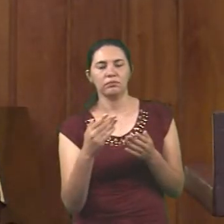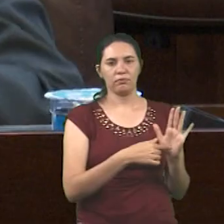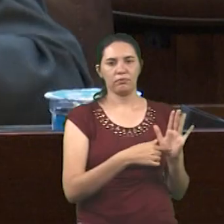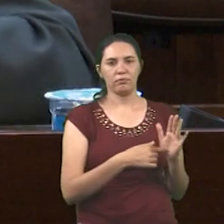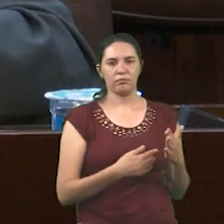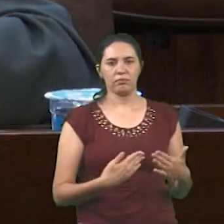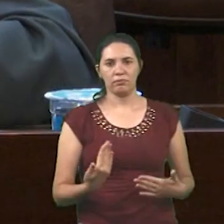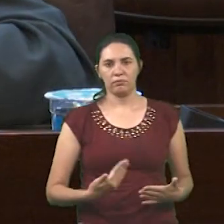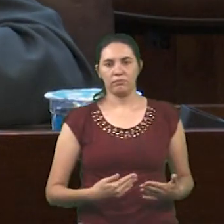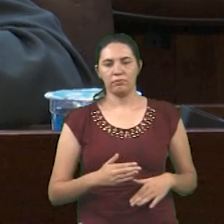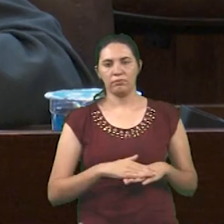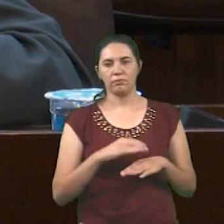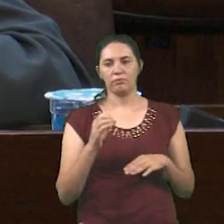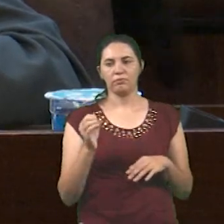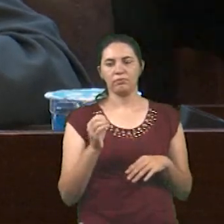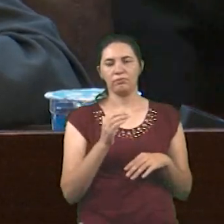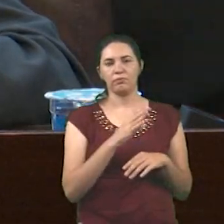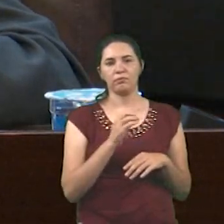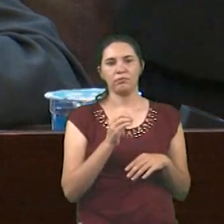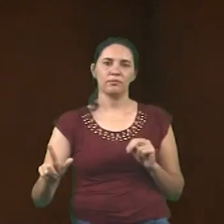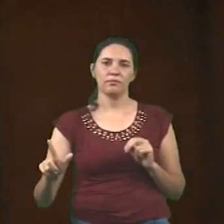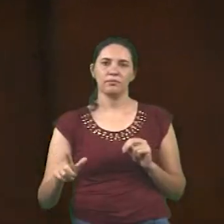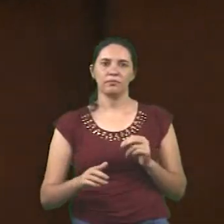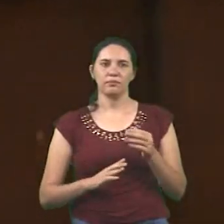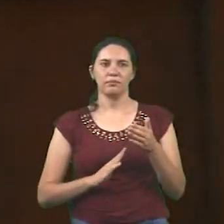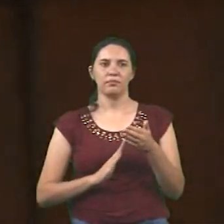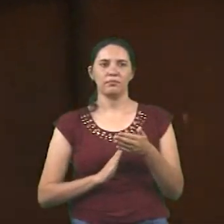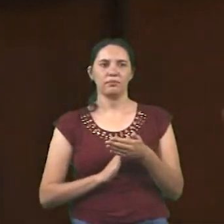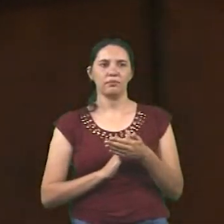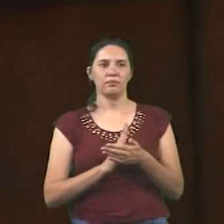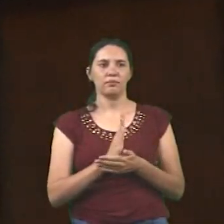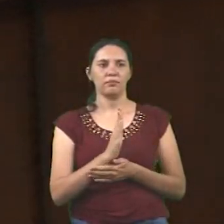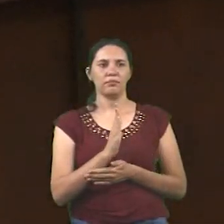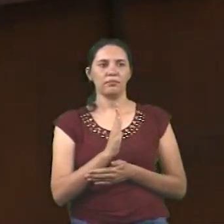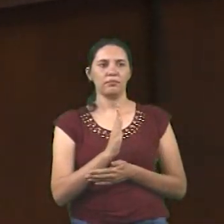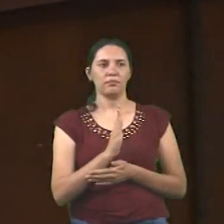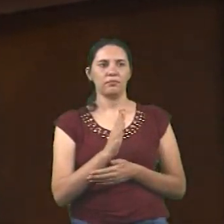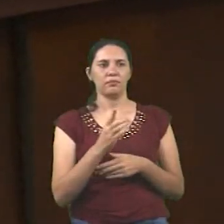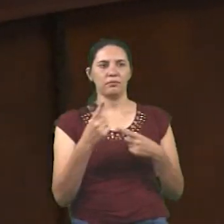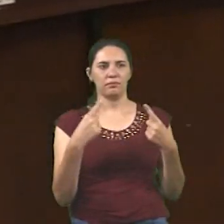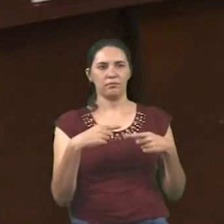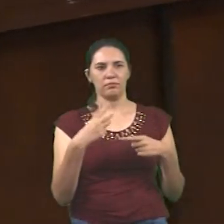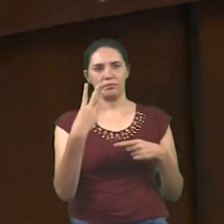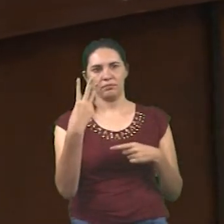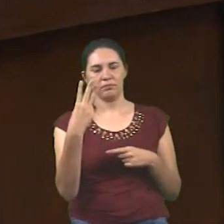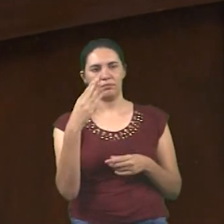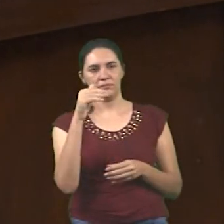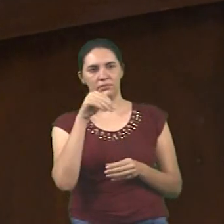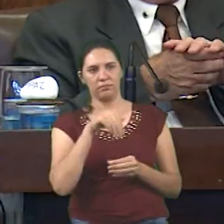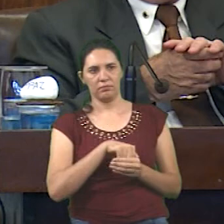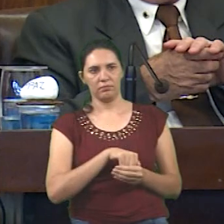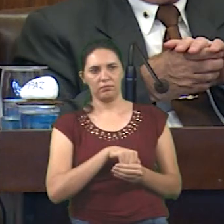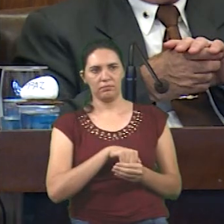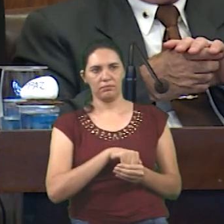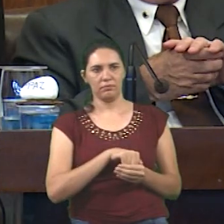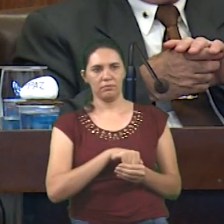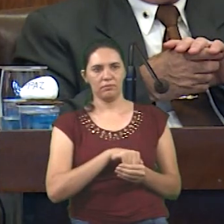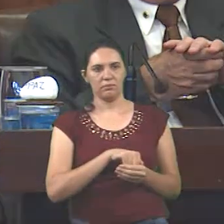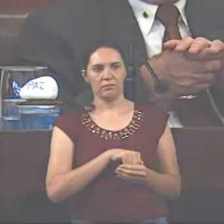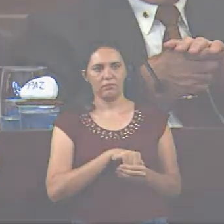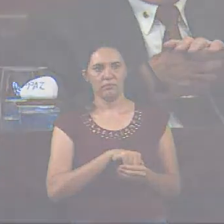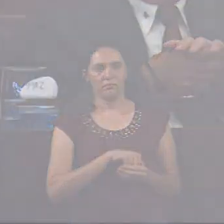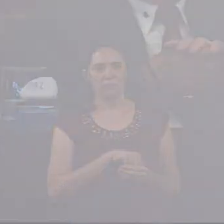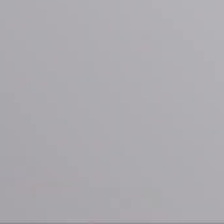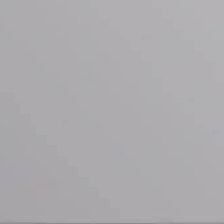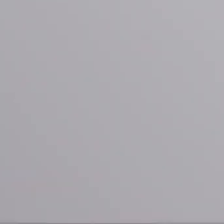para 4.272 reais o projeto foi aprovado contra três votos e por fim a câmara